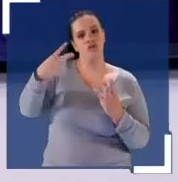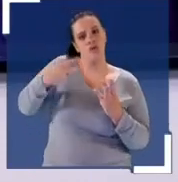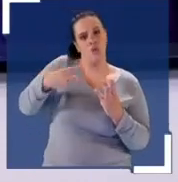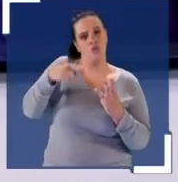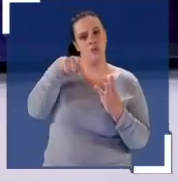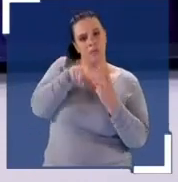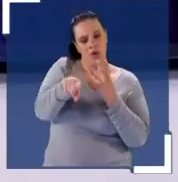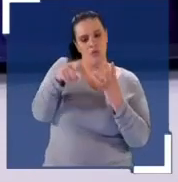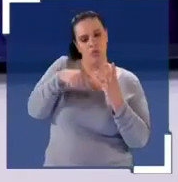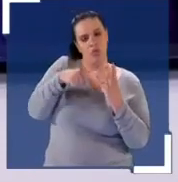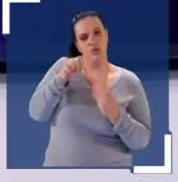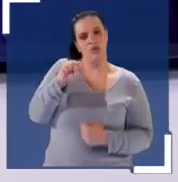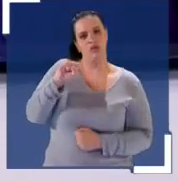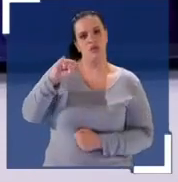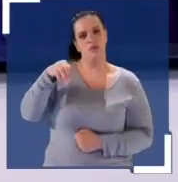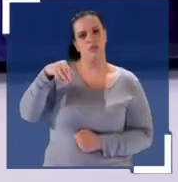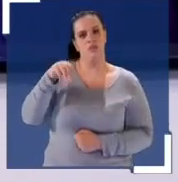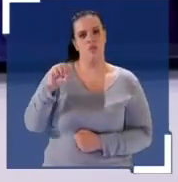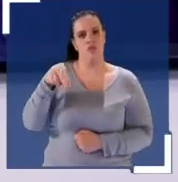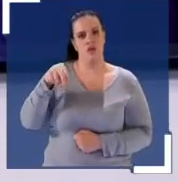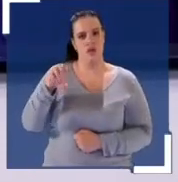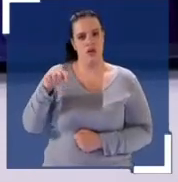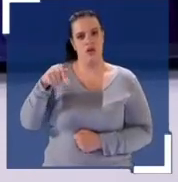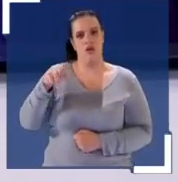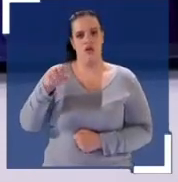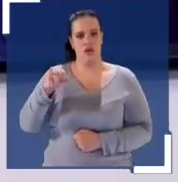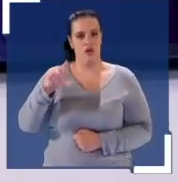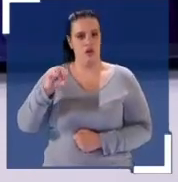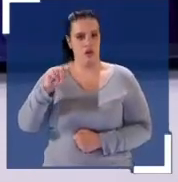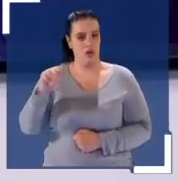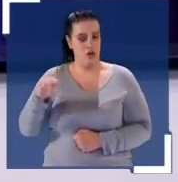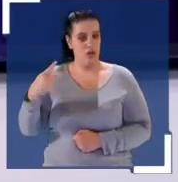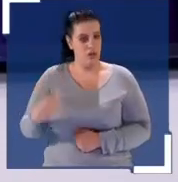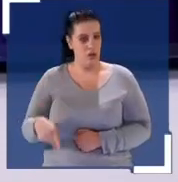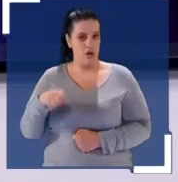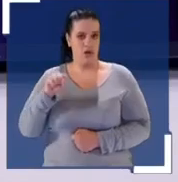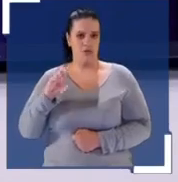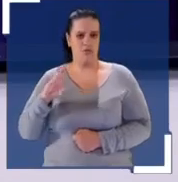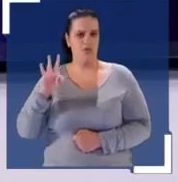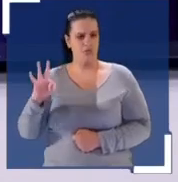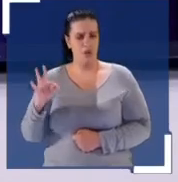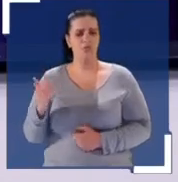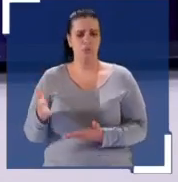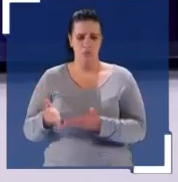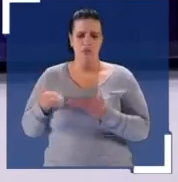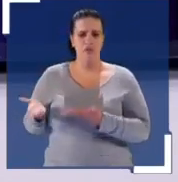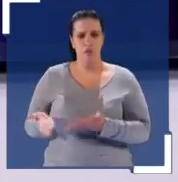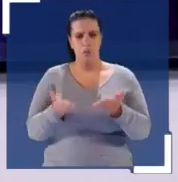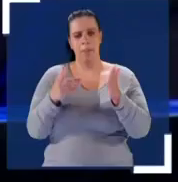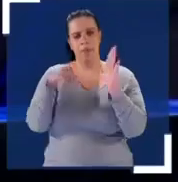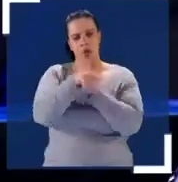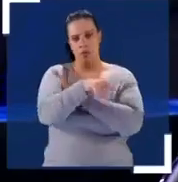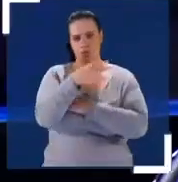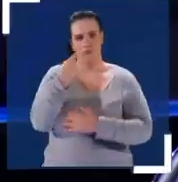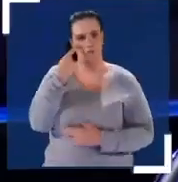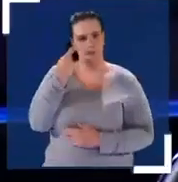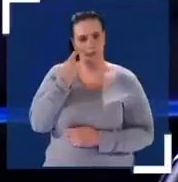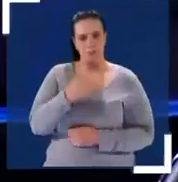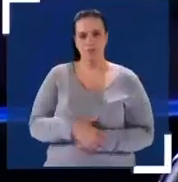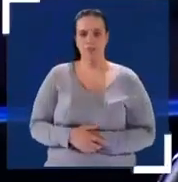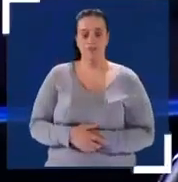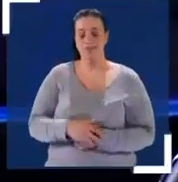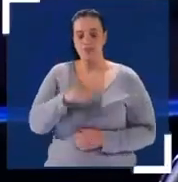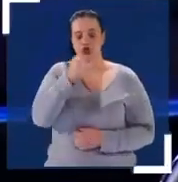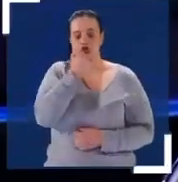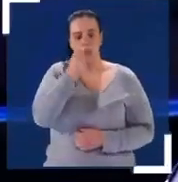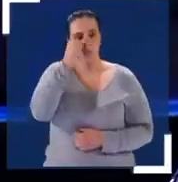pergunta da Simone Queiroz, jornalista do SBT. Por favor, Simone, a sua pergunta a Márcio França. Boa noite,